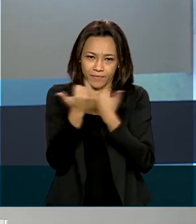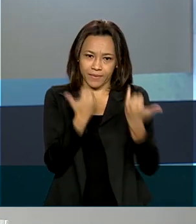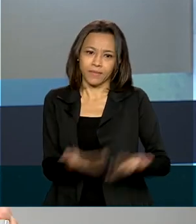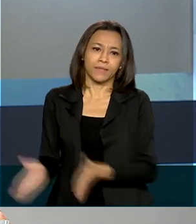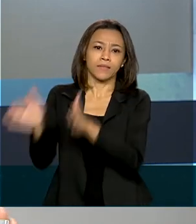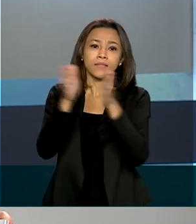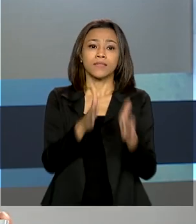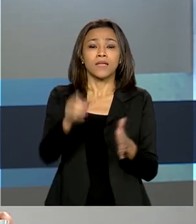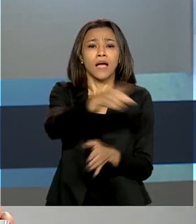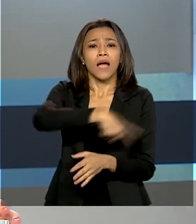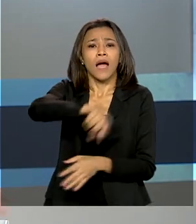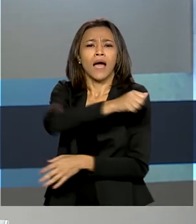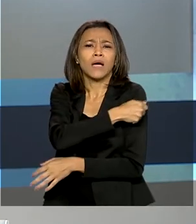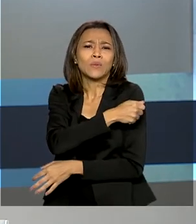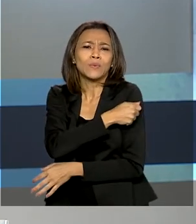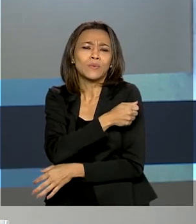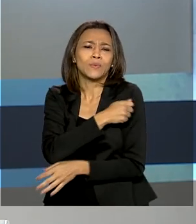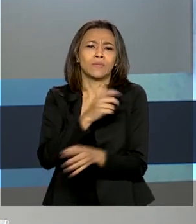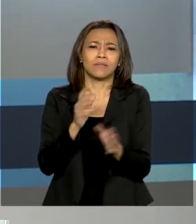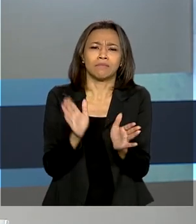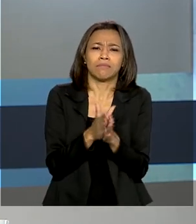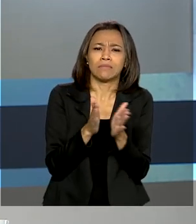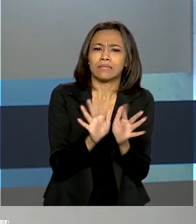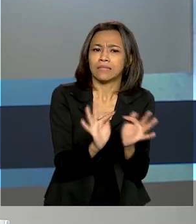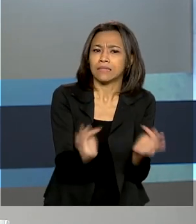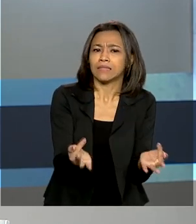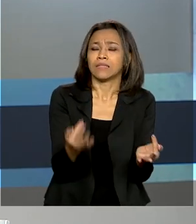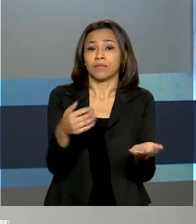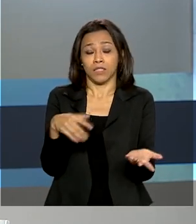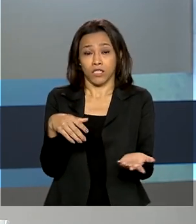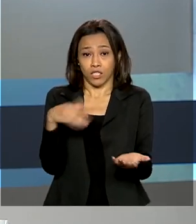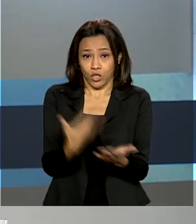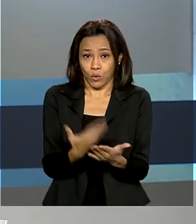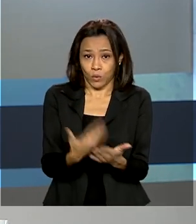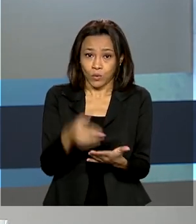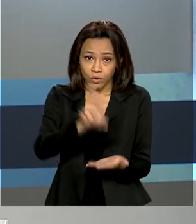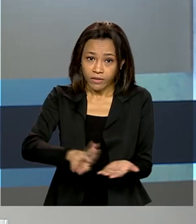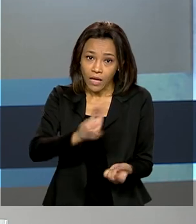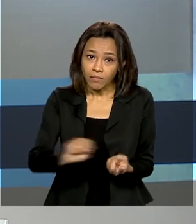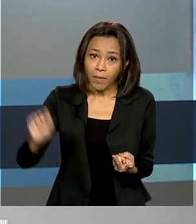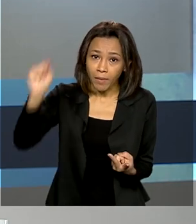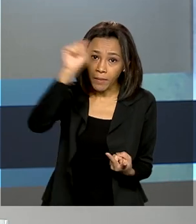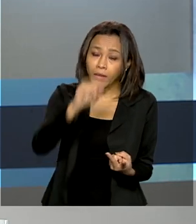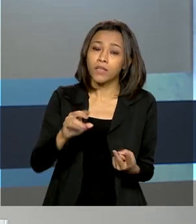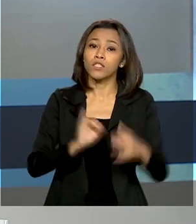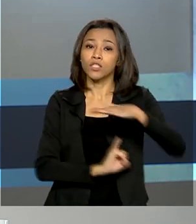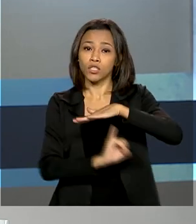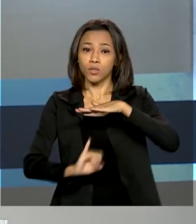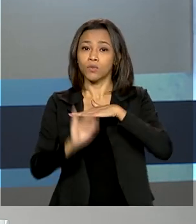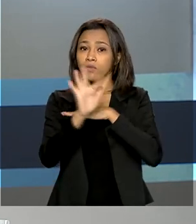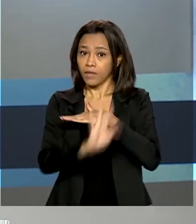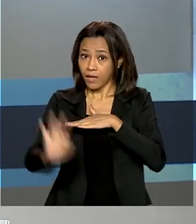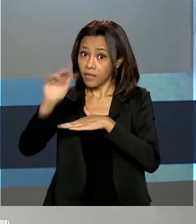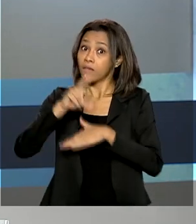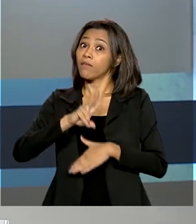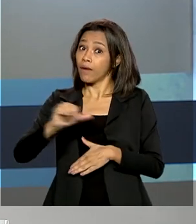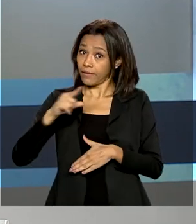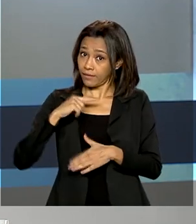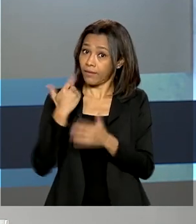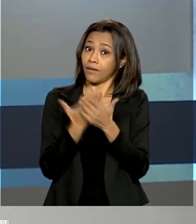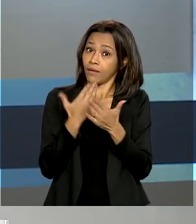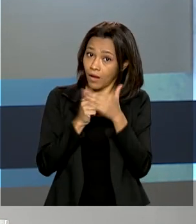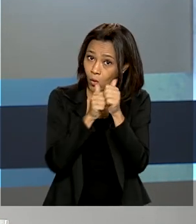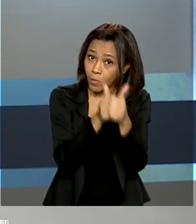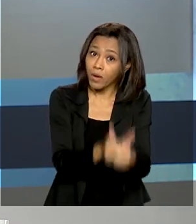os alunos de baixa renda de universidades e institutos federais vão ter acesso à internet para acompanhar as aulas remotamente